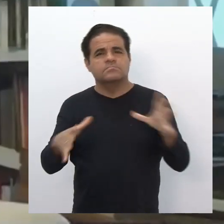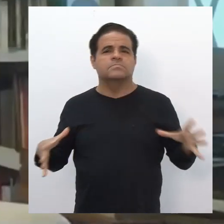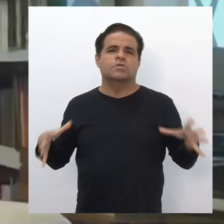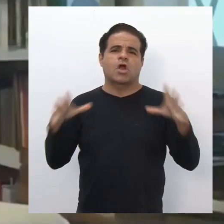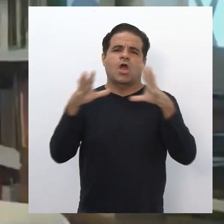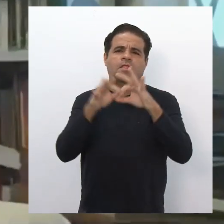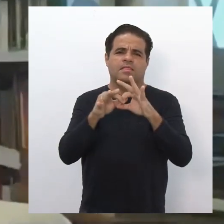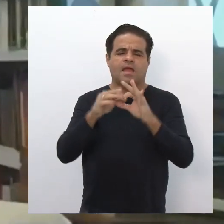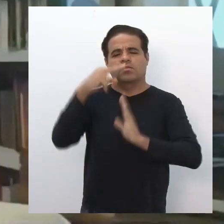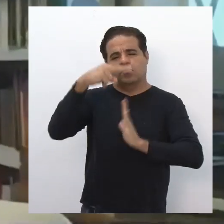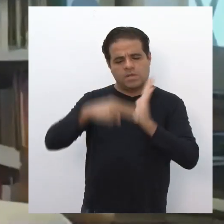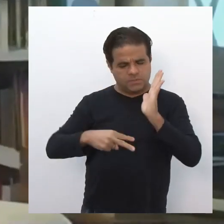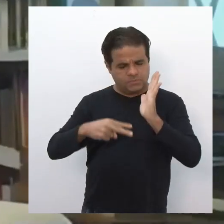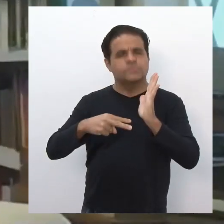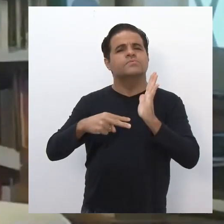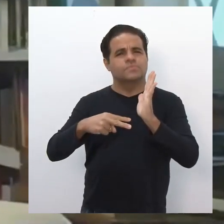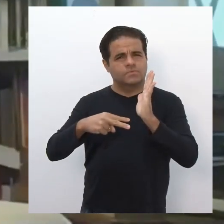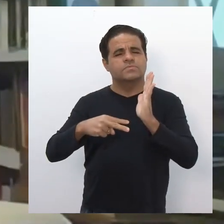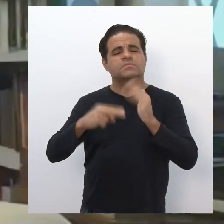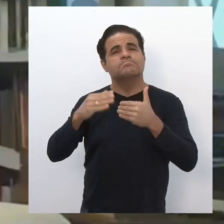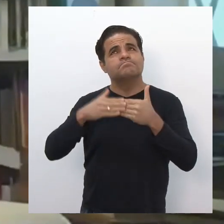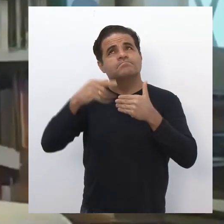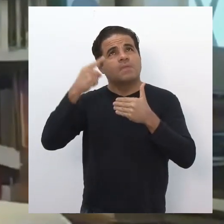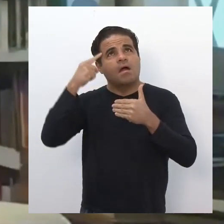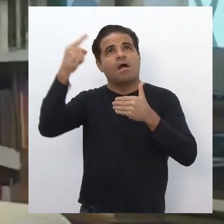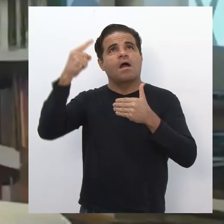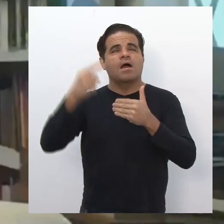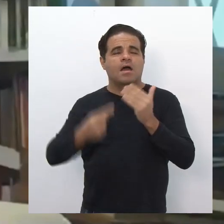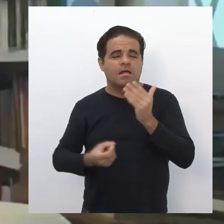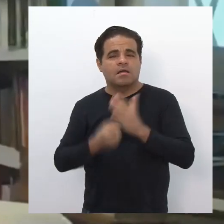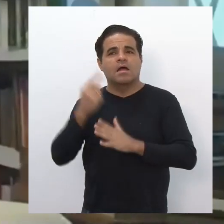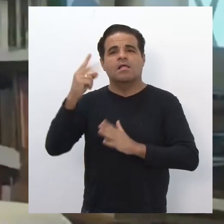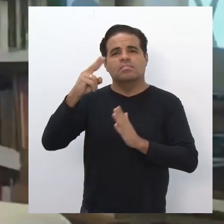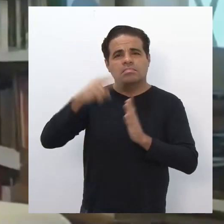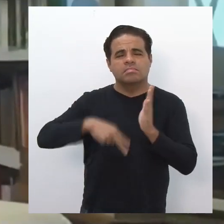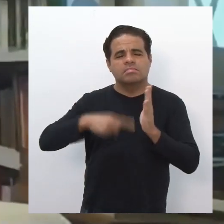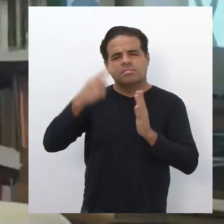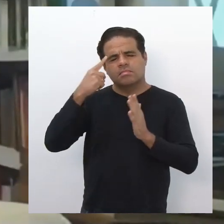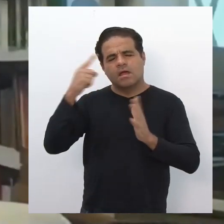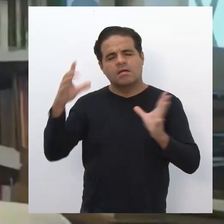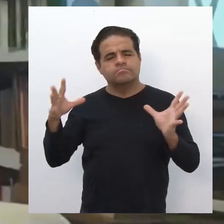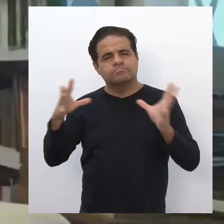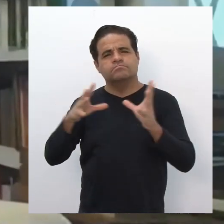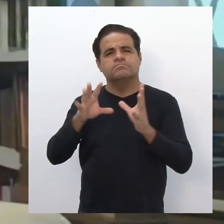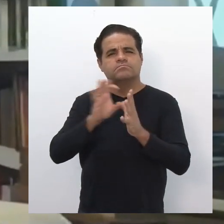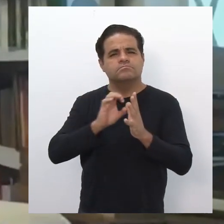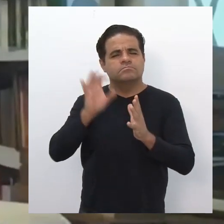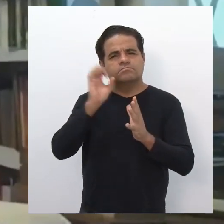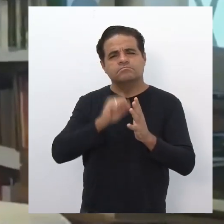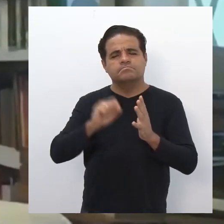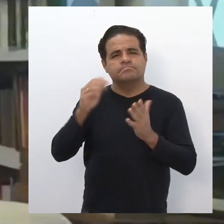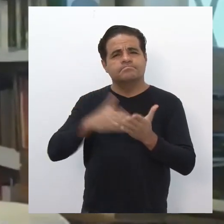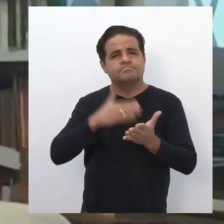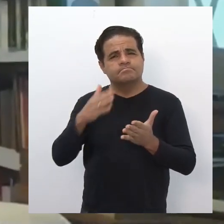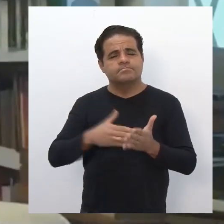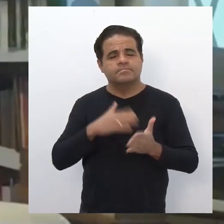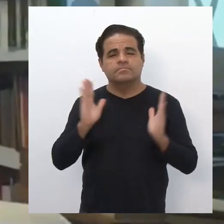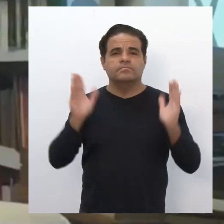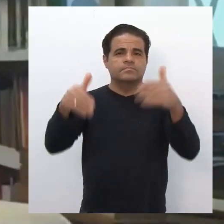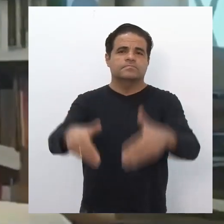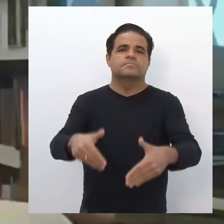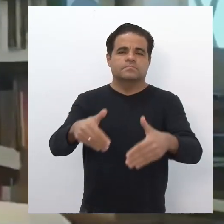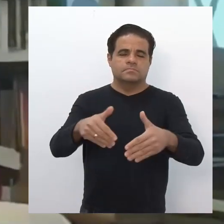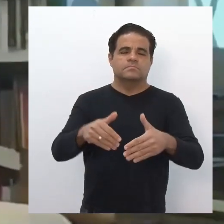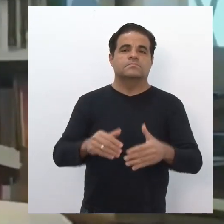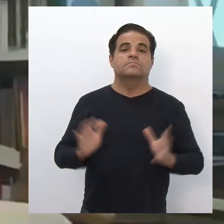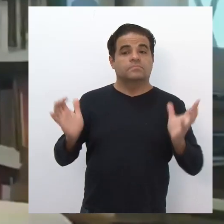conectado com a leitura e tal. E daí surgiu a ideia, vamos formatar clubes de audiolivros, né, focados